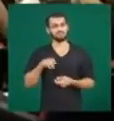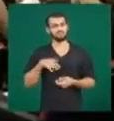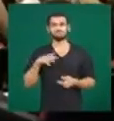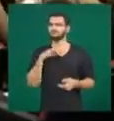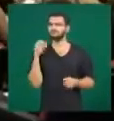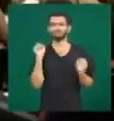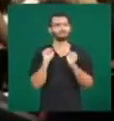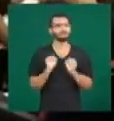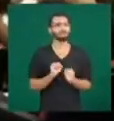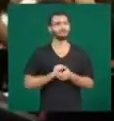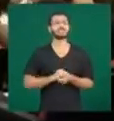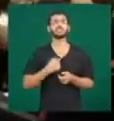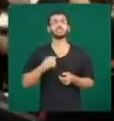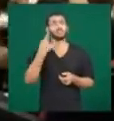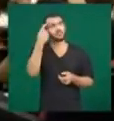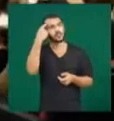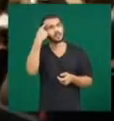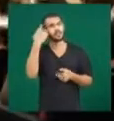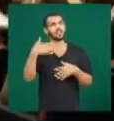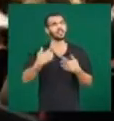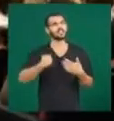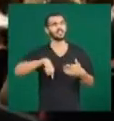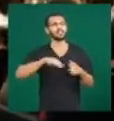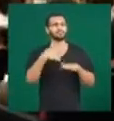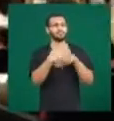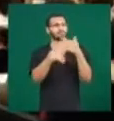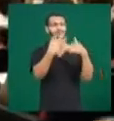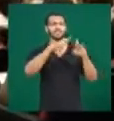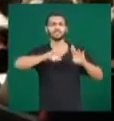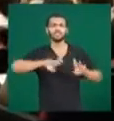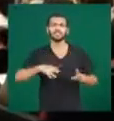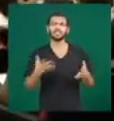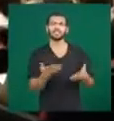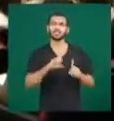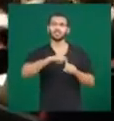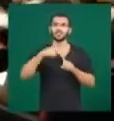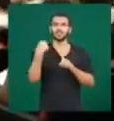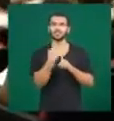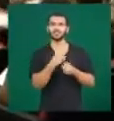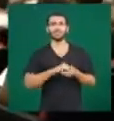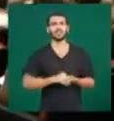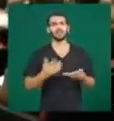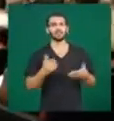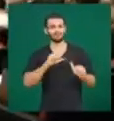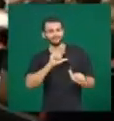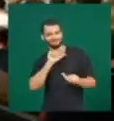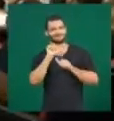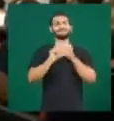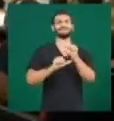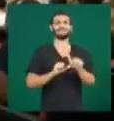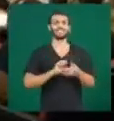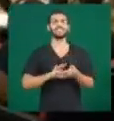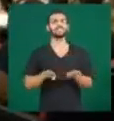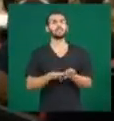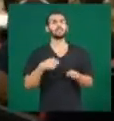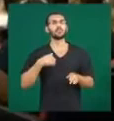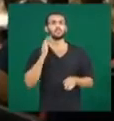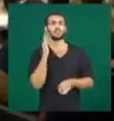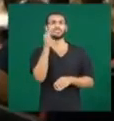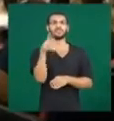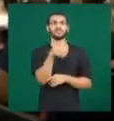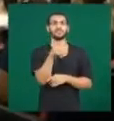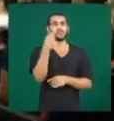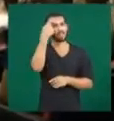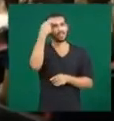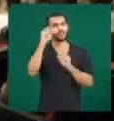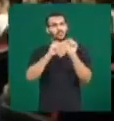que é assim que a gente constrói uma sociedade diferente do que tem hoje, nesse novo formato. E como futura professora, também